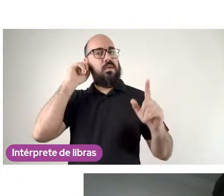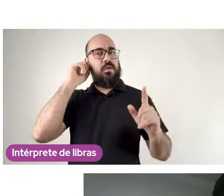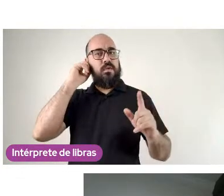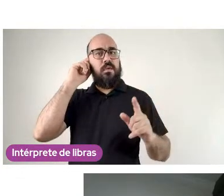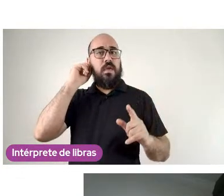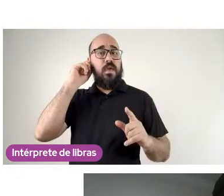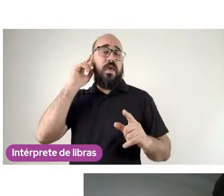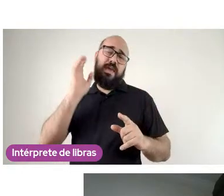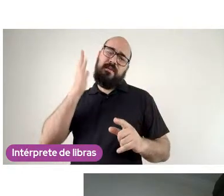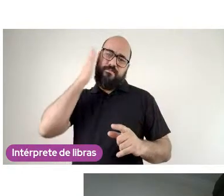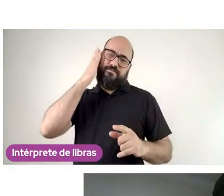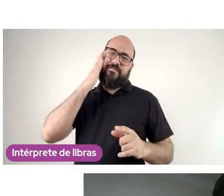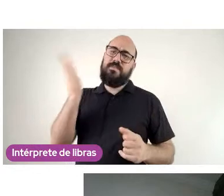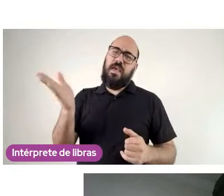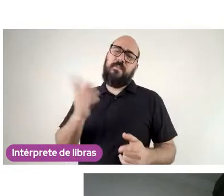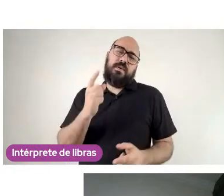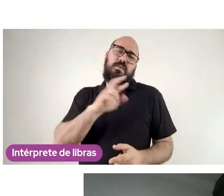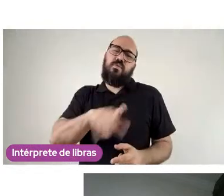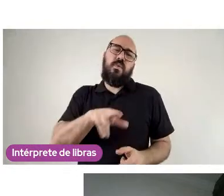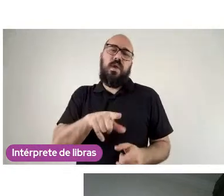mas, assim, a gente tem que